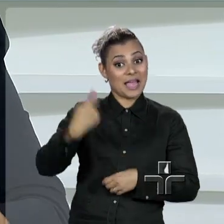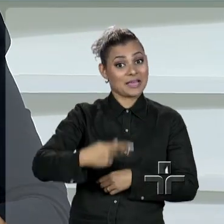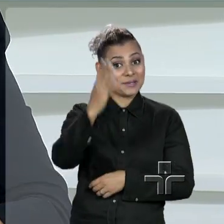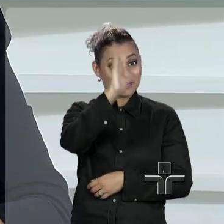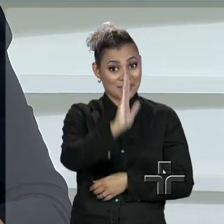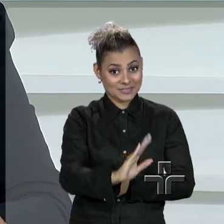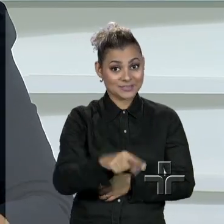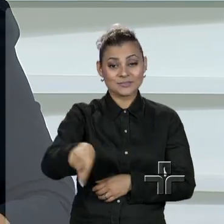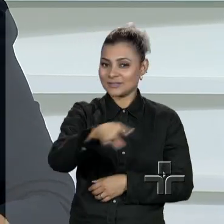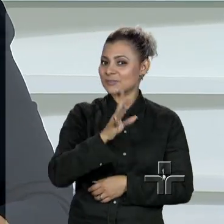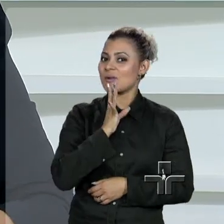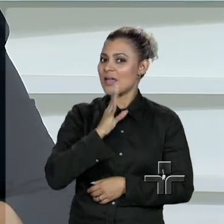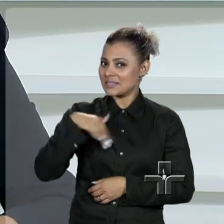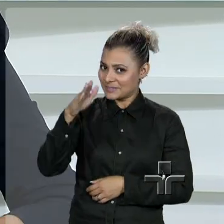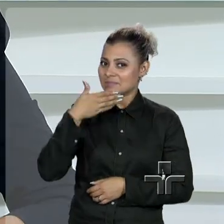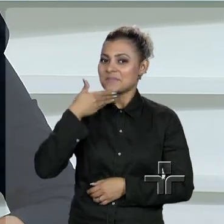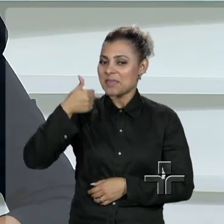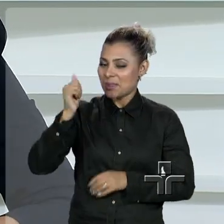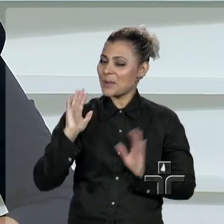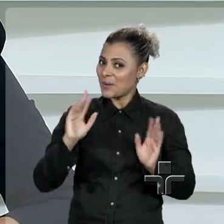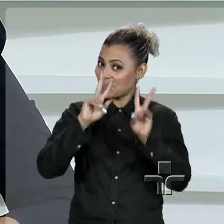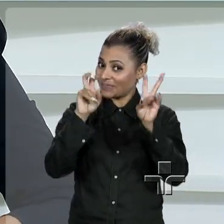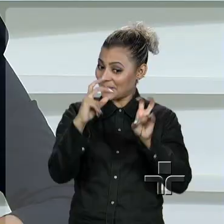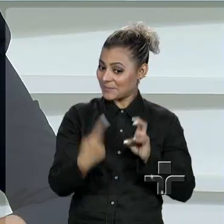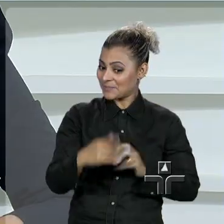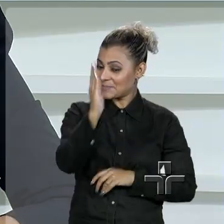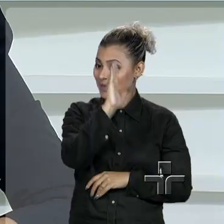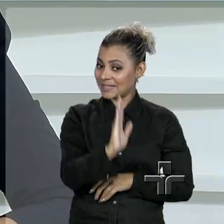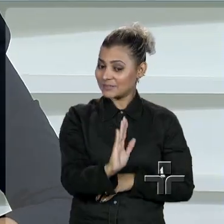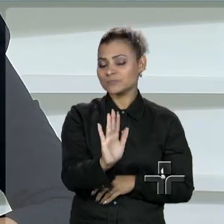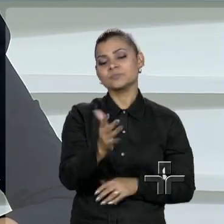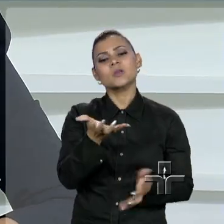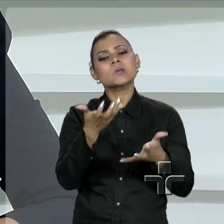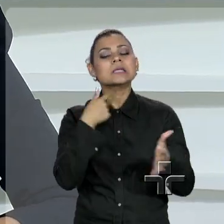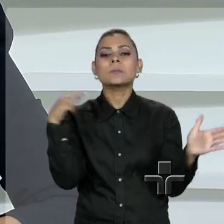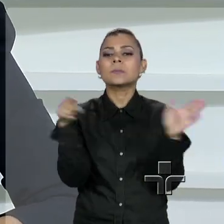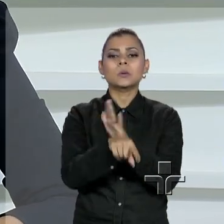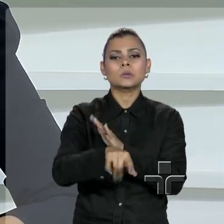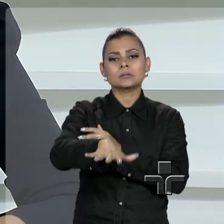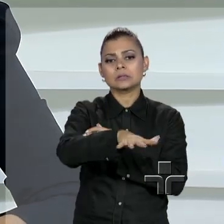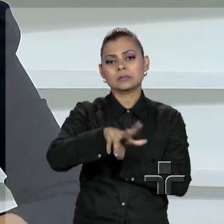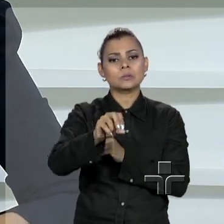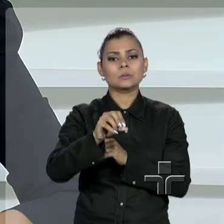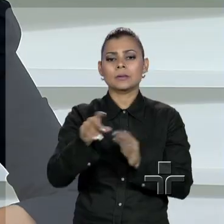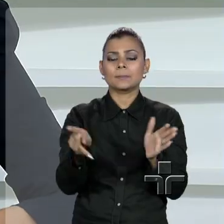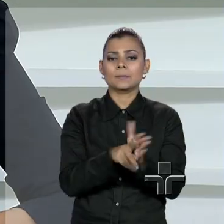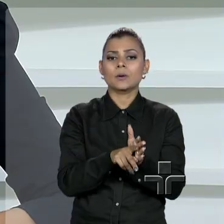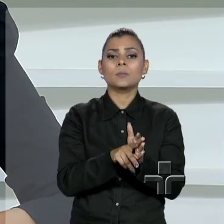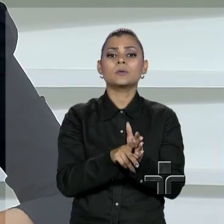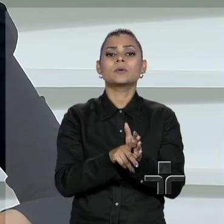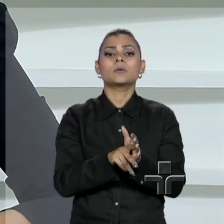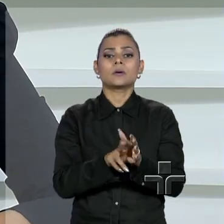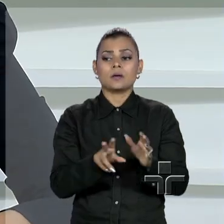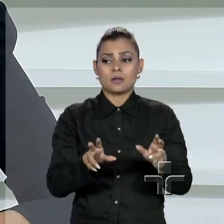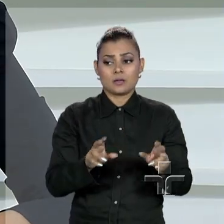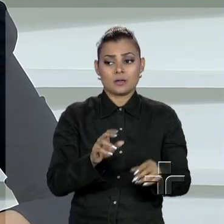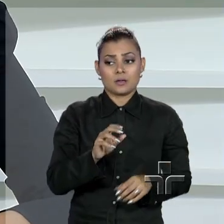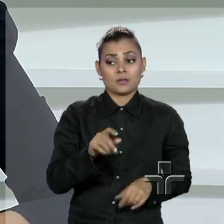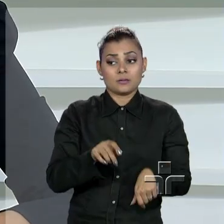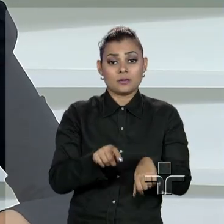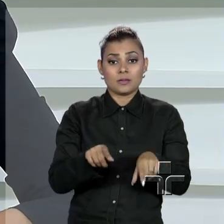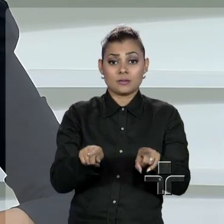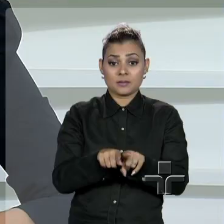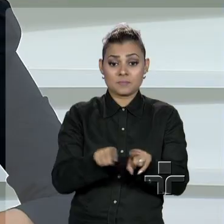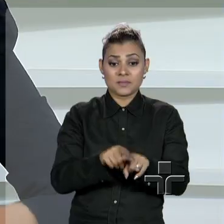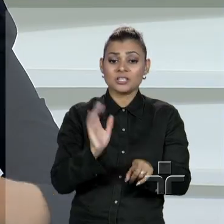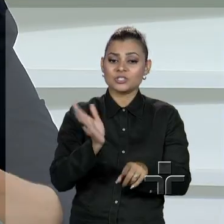todos conhecemos melhor, eu inclusive. Mas queria perguntar um pouquinho para o senhor da Câmara dos Deputados. O senhor passou décadas